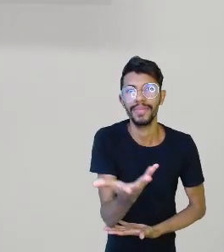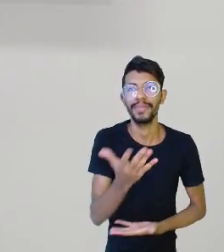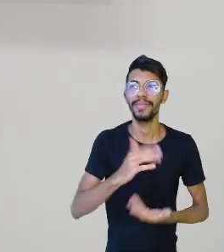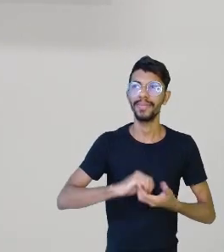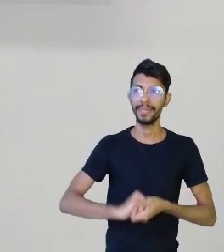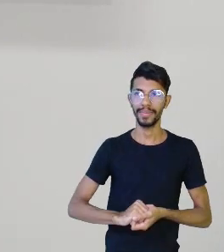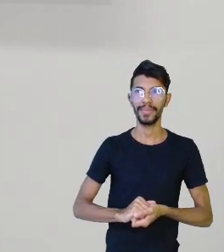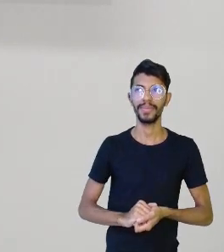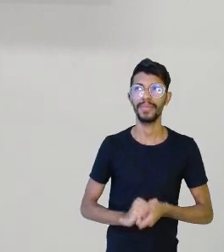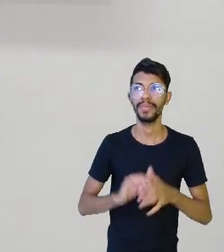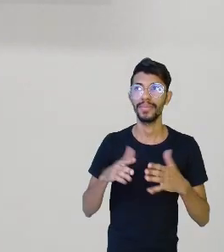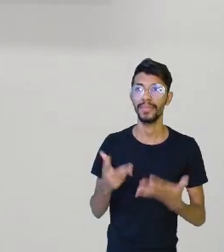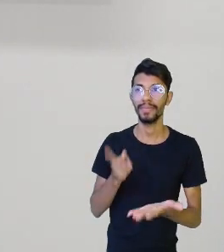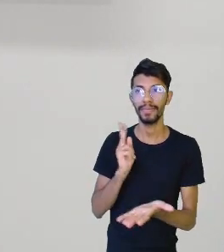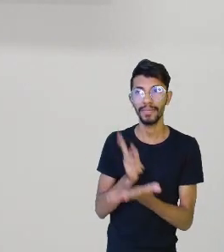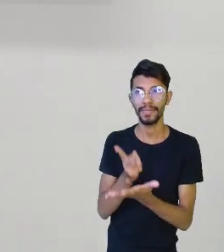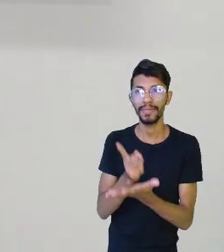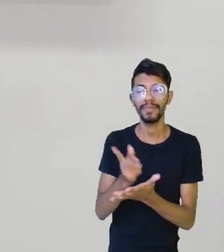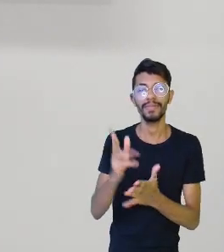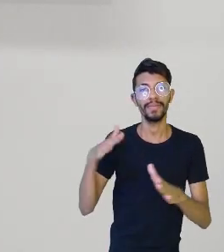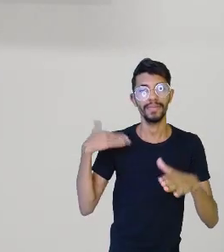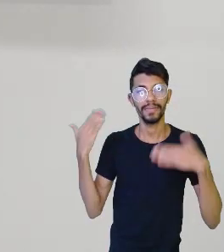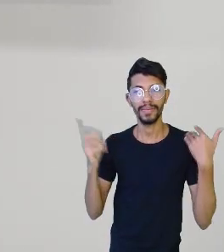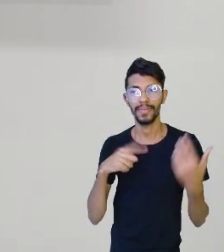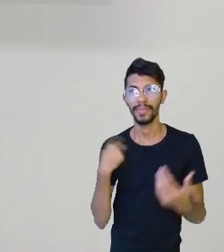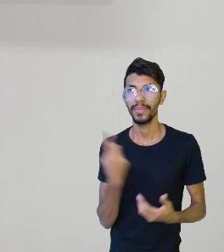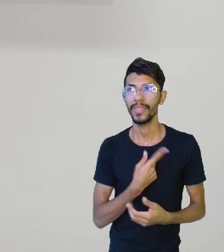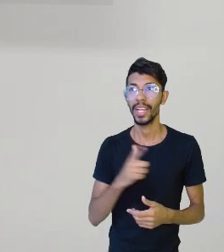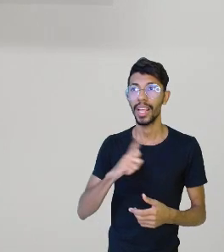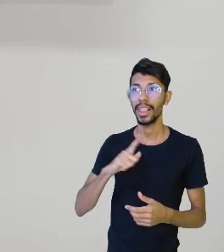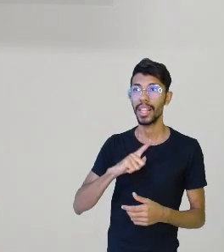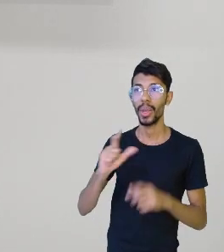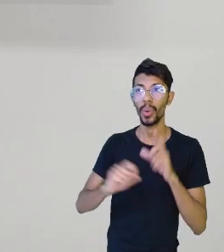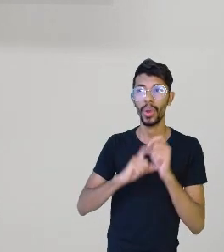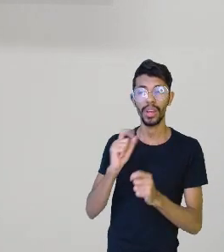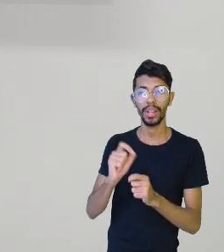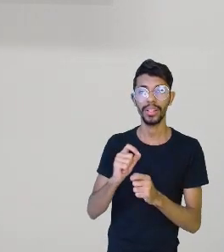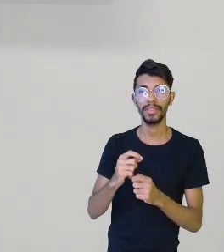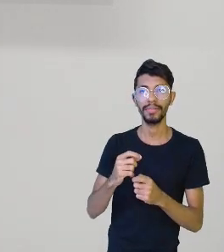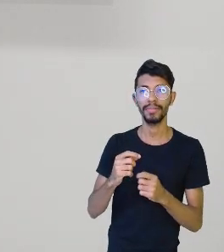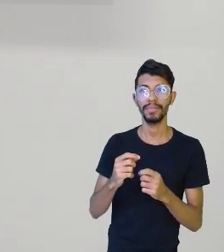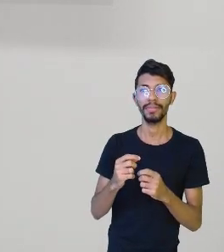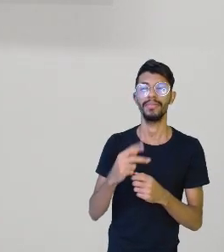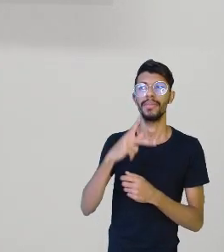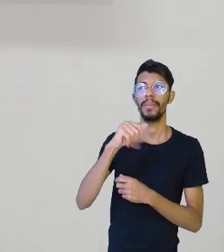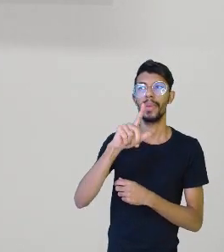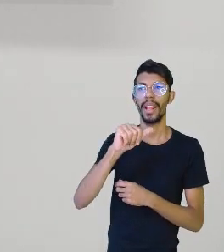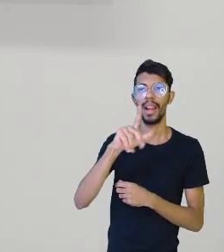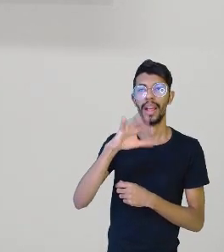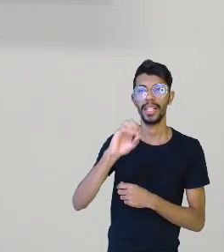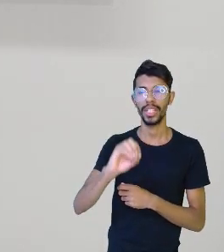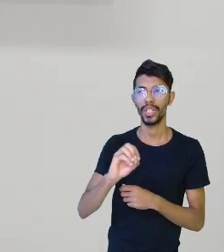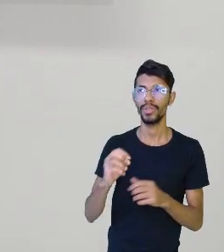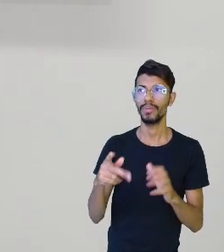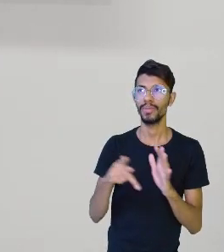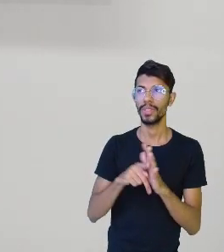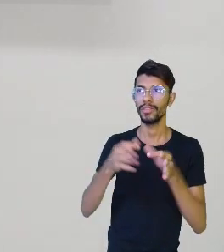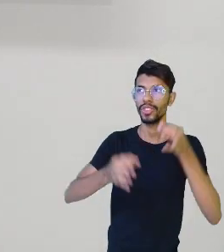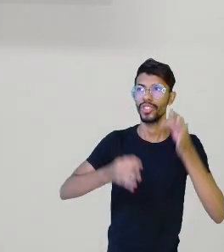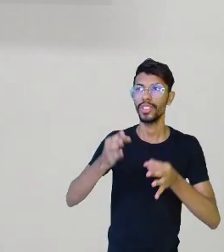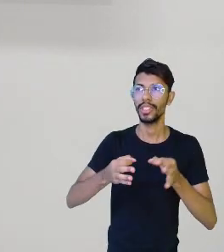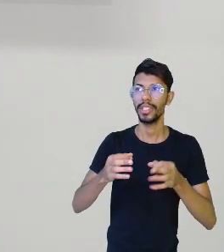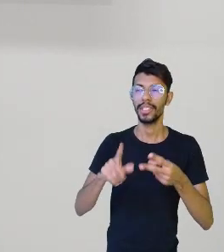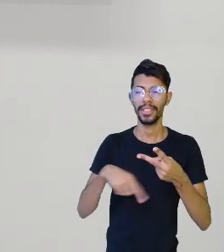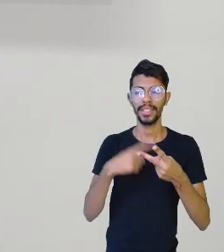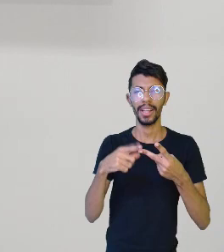Então, a gente ainda segue na nossa viagem, nós temos aí o Palácio da Justiça, Campo das Princesas, Teatro de